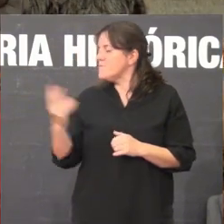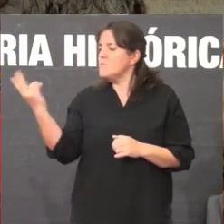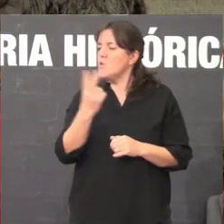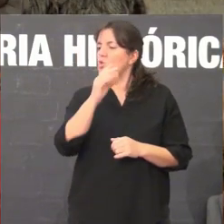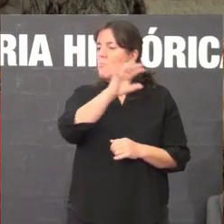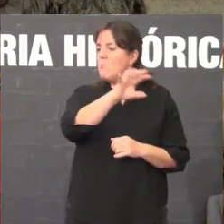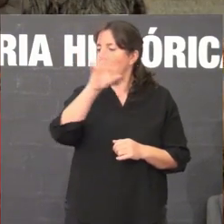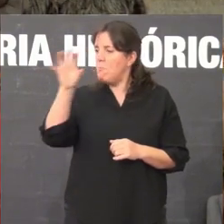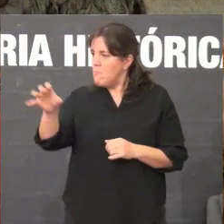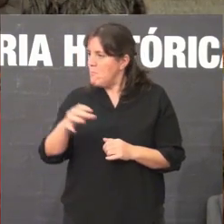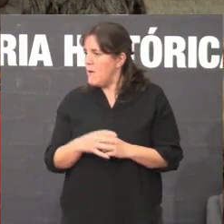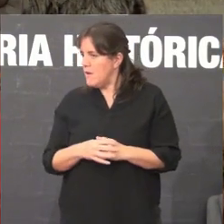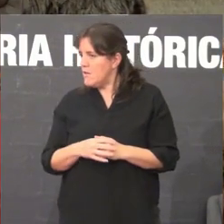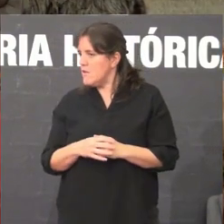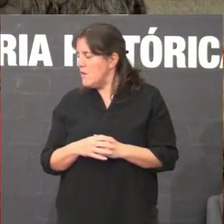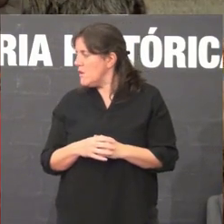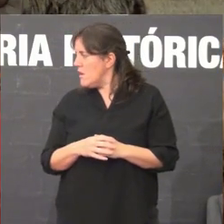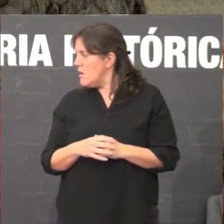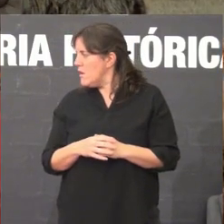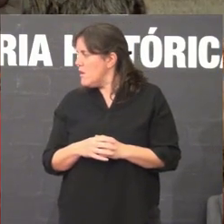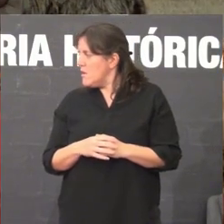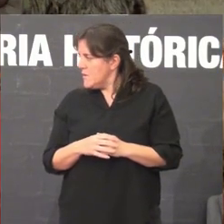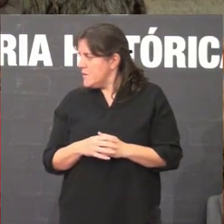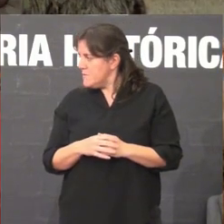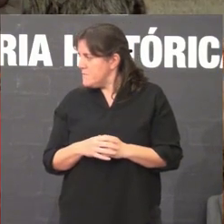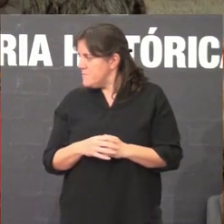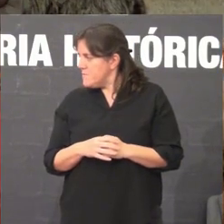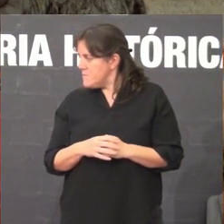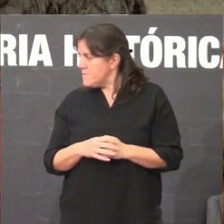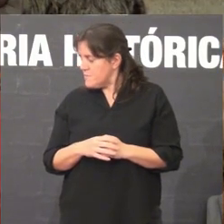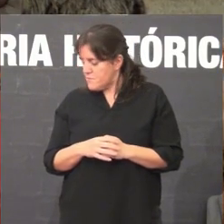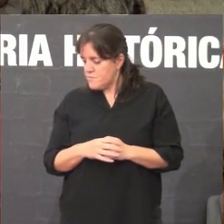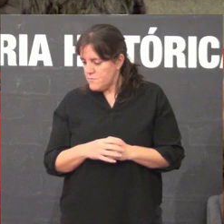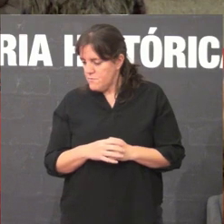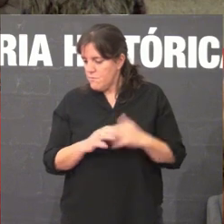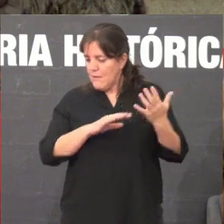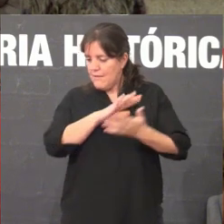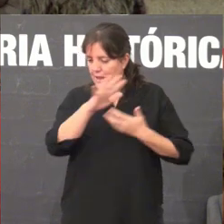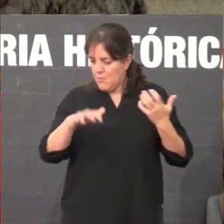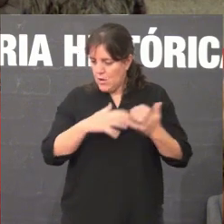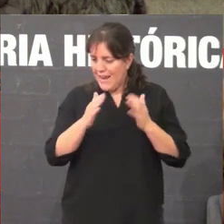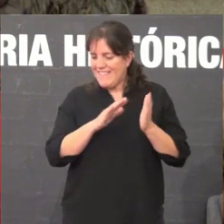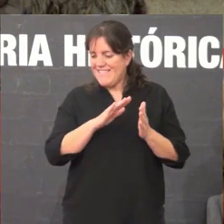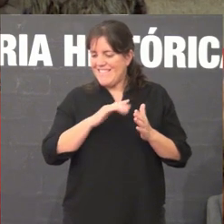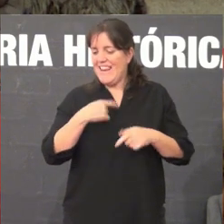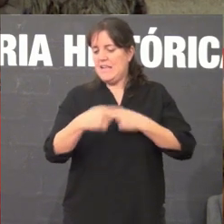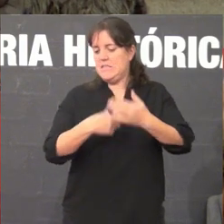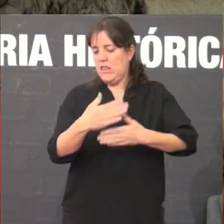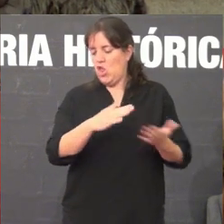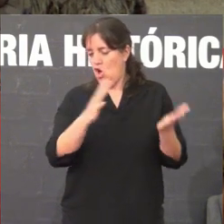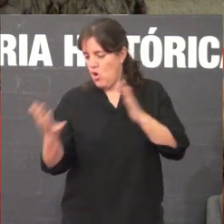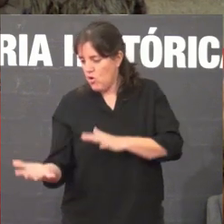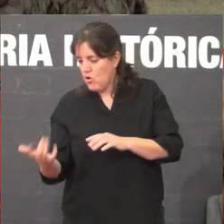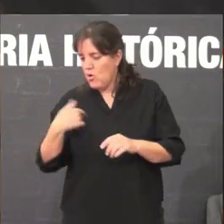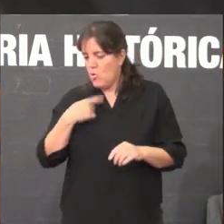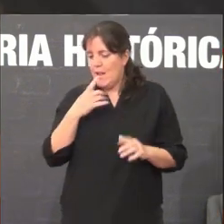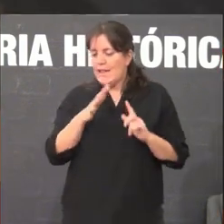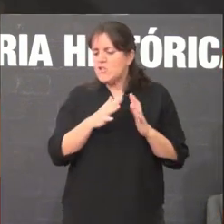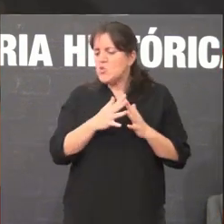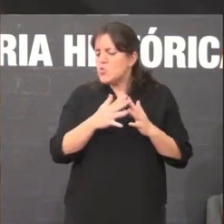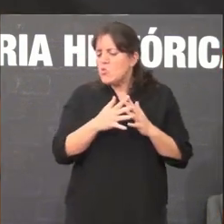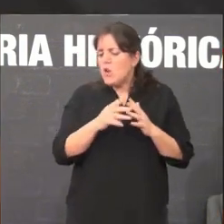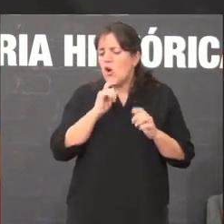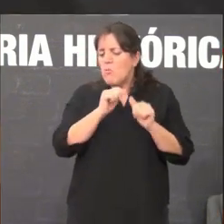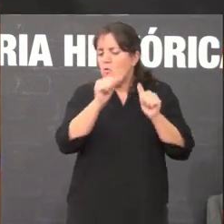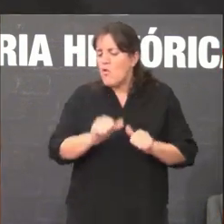países partem para a questão da Revolução ou da Transição, partem exatamente de uma mesma estrutura, quer dizer, são